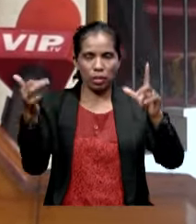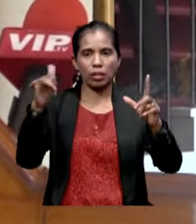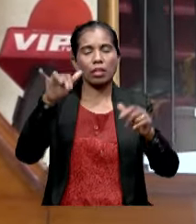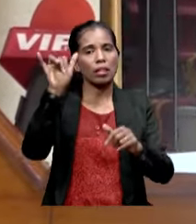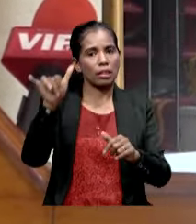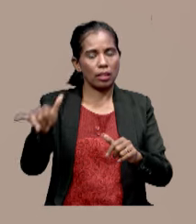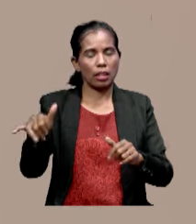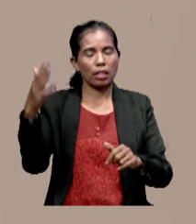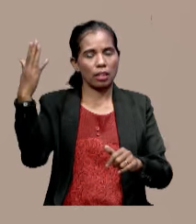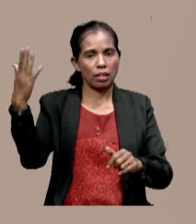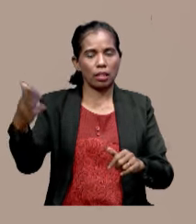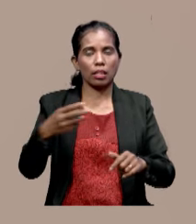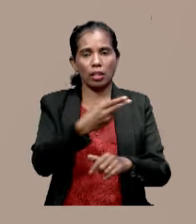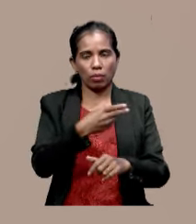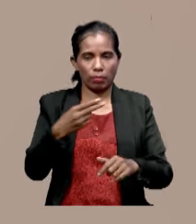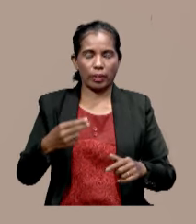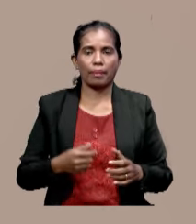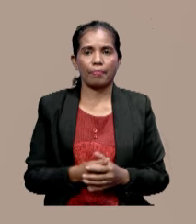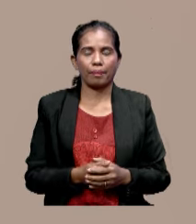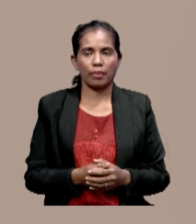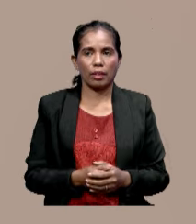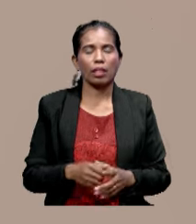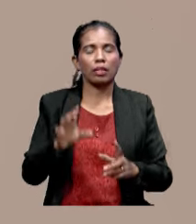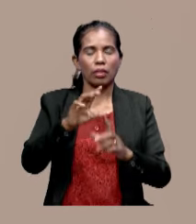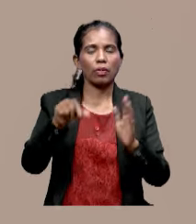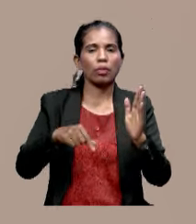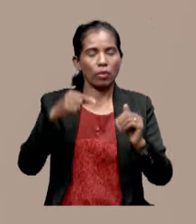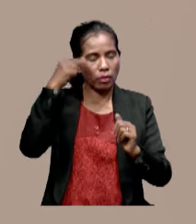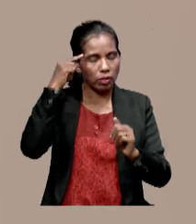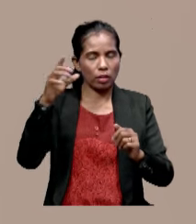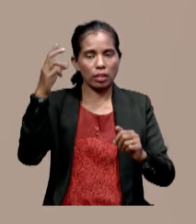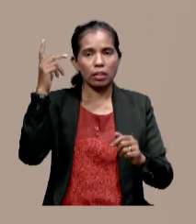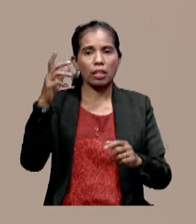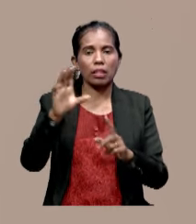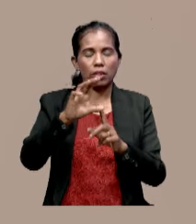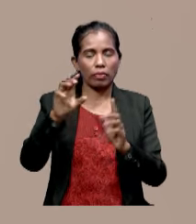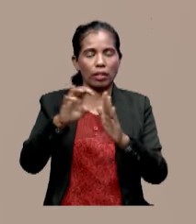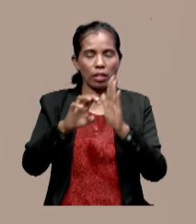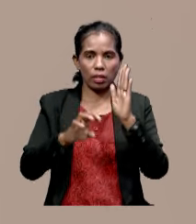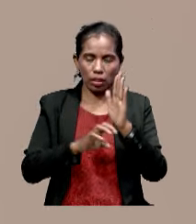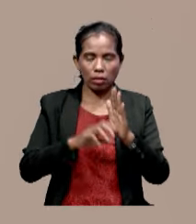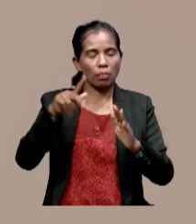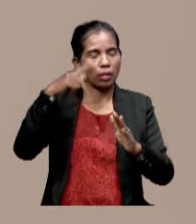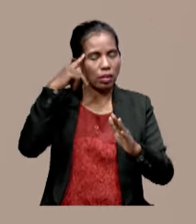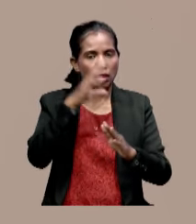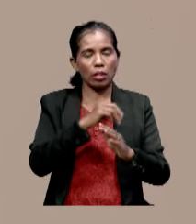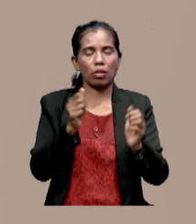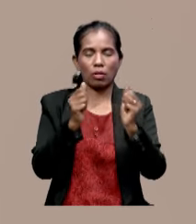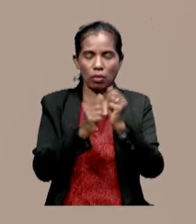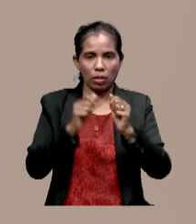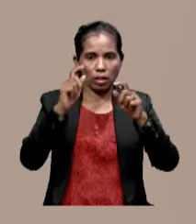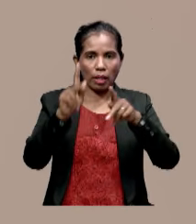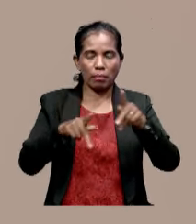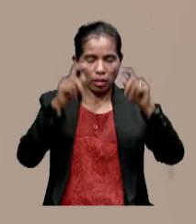e ha Timor Ocidental. No sefe governo ne apoia sefe estado ne política kona ba reconciliação ha Timor Ansira e